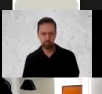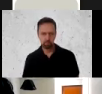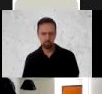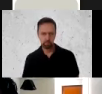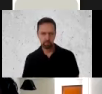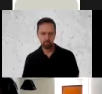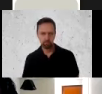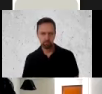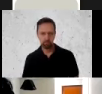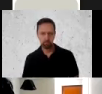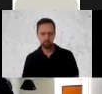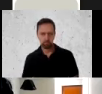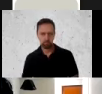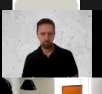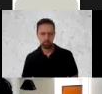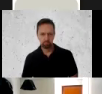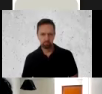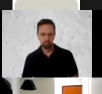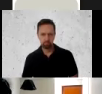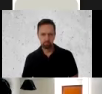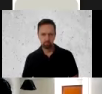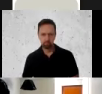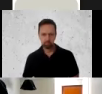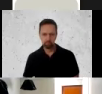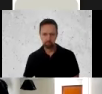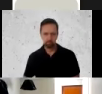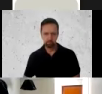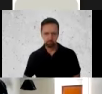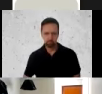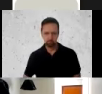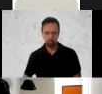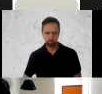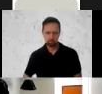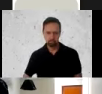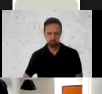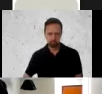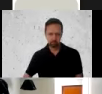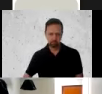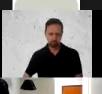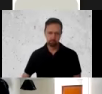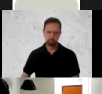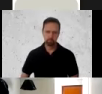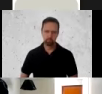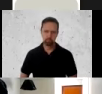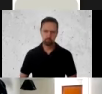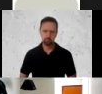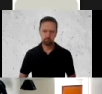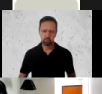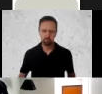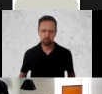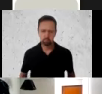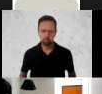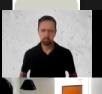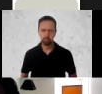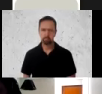diminui. Isso porque mais empresas têm acesso. E provavelmente são empresas menores que não tinham acesso, que pegam empréstimos menores. Então,